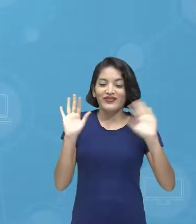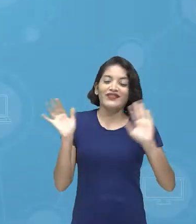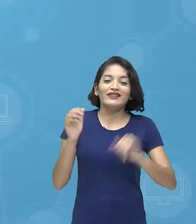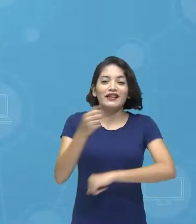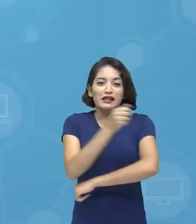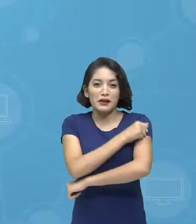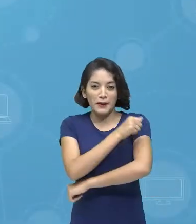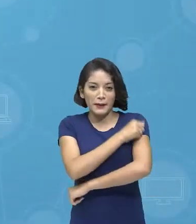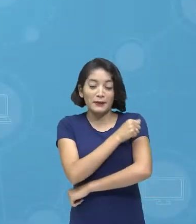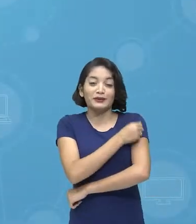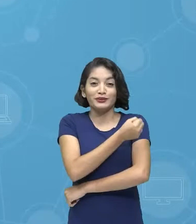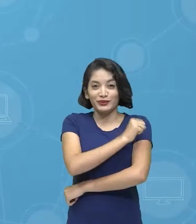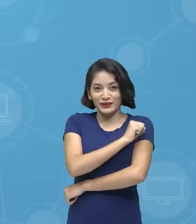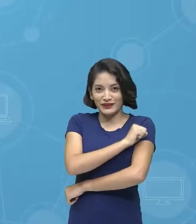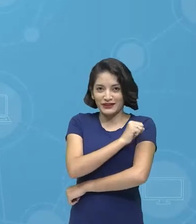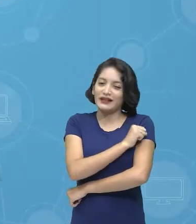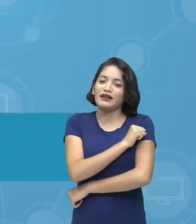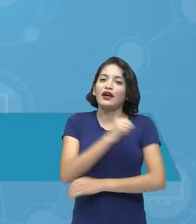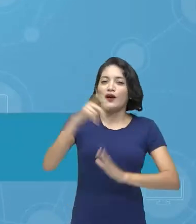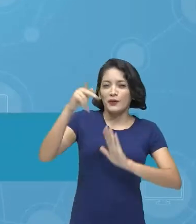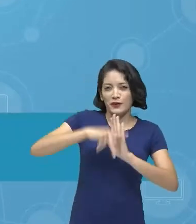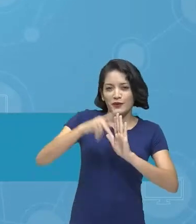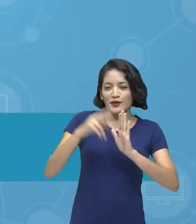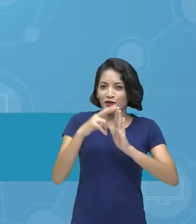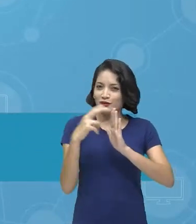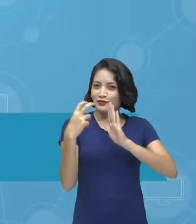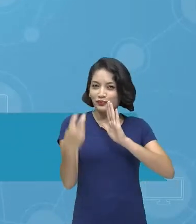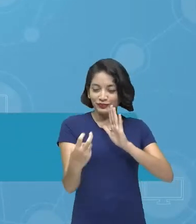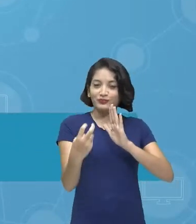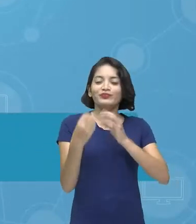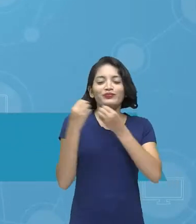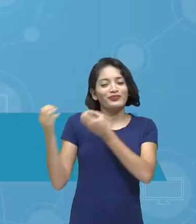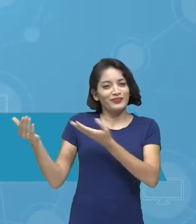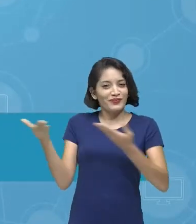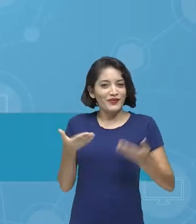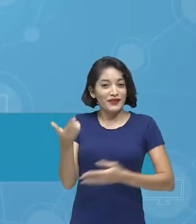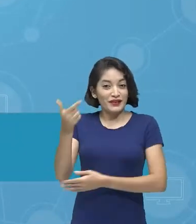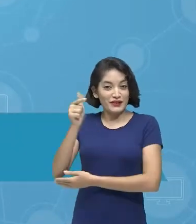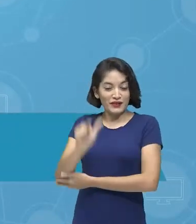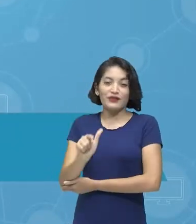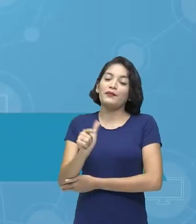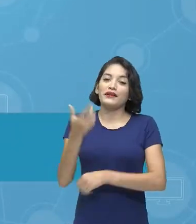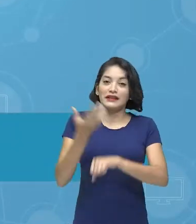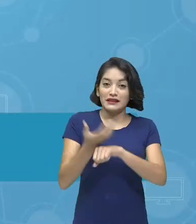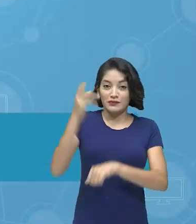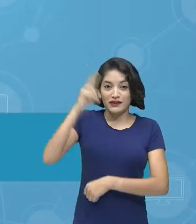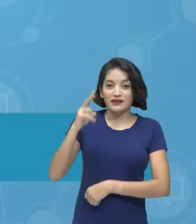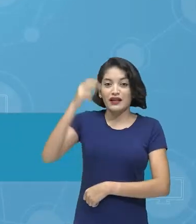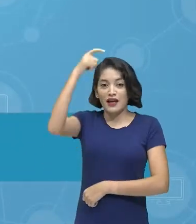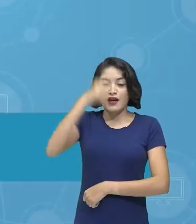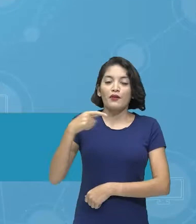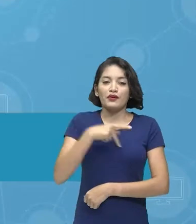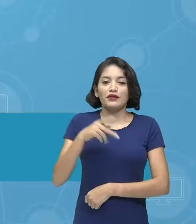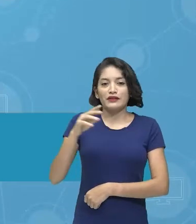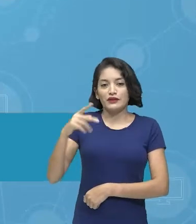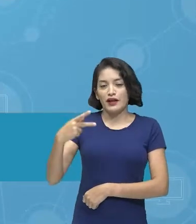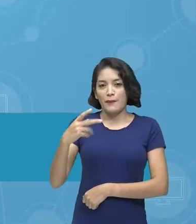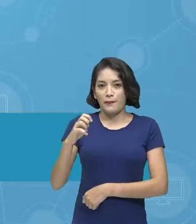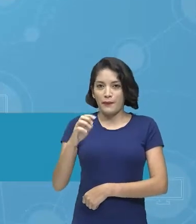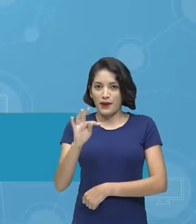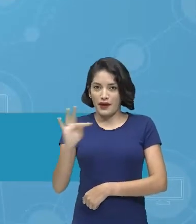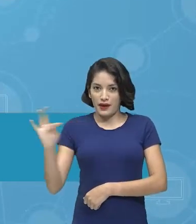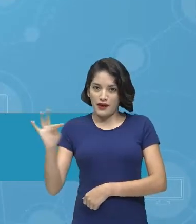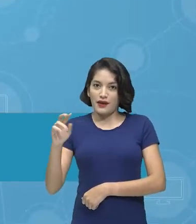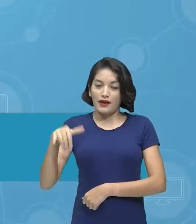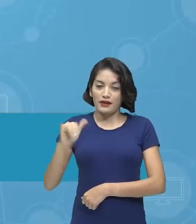queridos alunos do nosso 8º ano do nosso projeto Aula em Casa. Bem-vindos a mais uma aula de História. Eu sou a professora Pet Ribeiro e hoje nós vamos